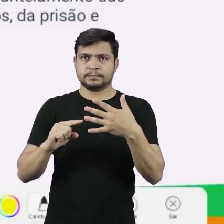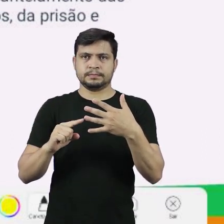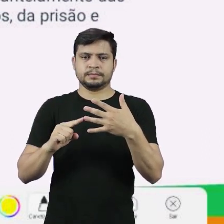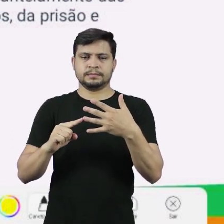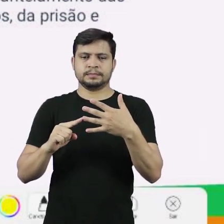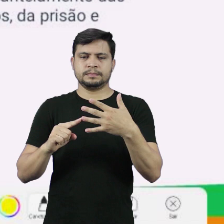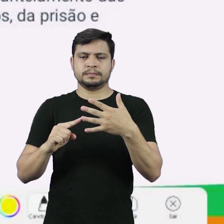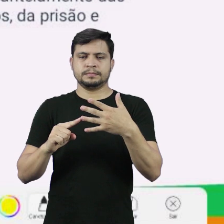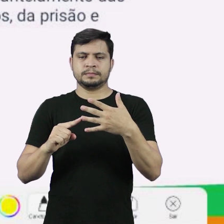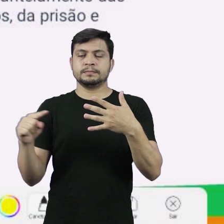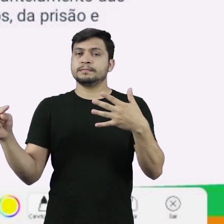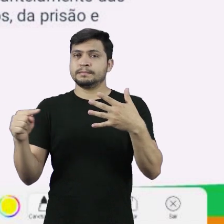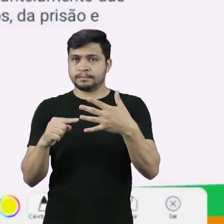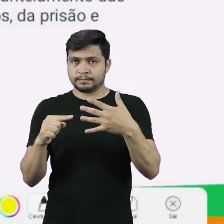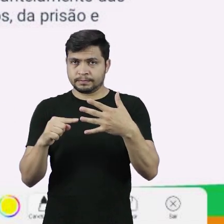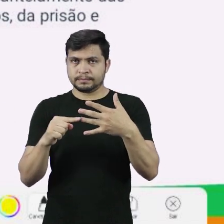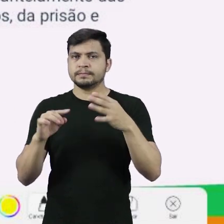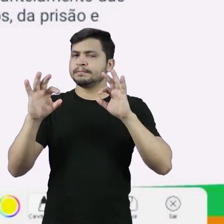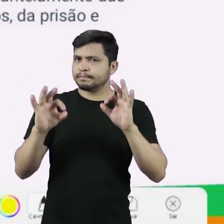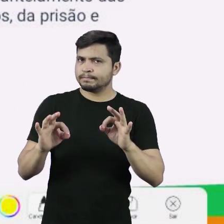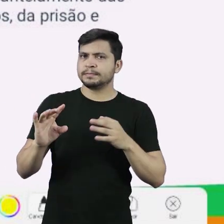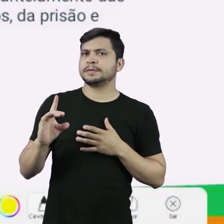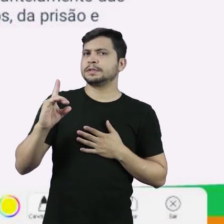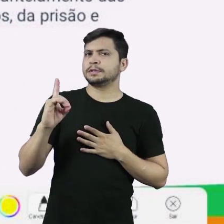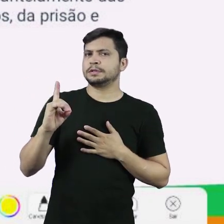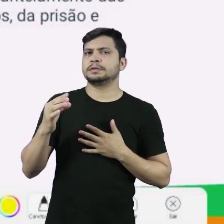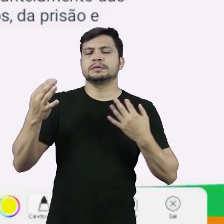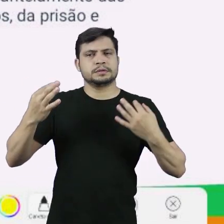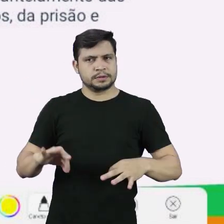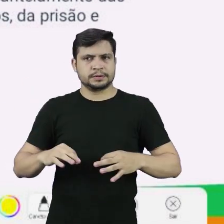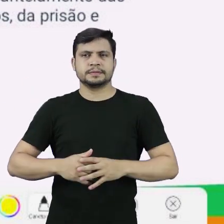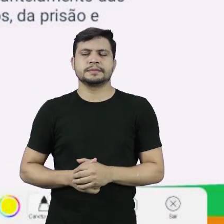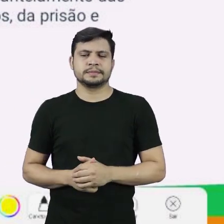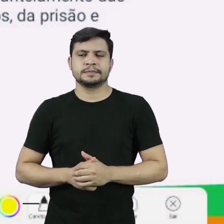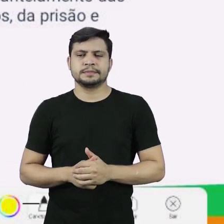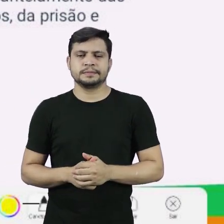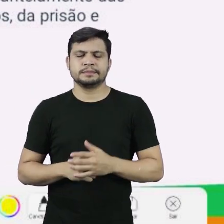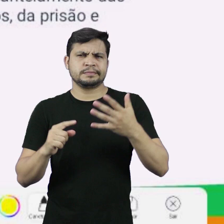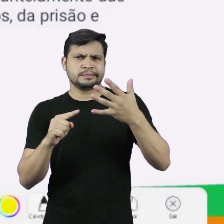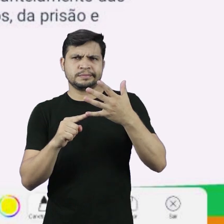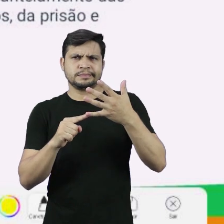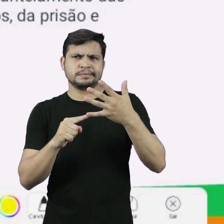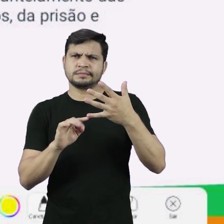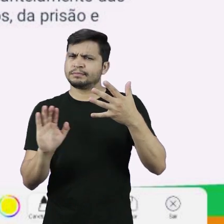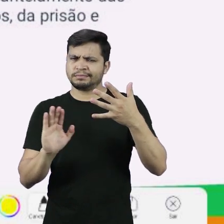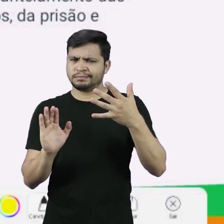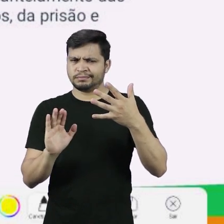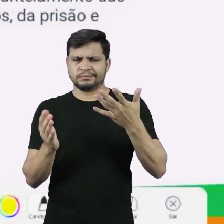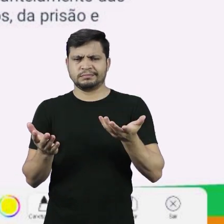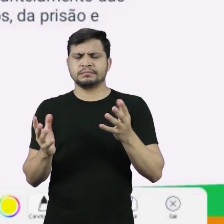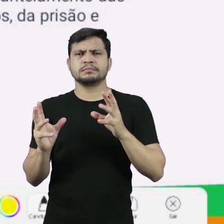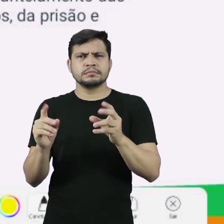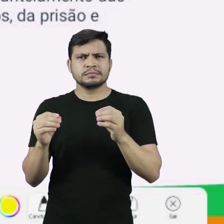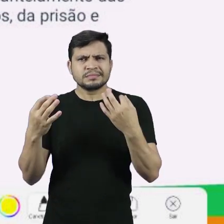e 4 estão corretas. Item D, para a gente marcar e ser feliz. Letra E, por desencargo de consciência, todas as